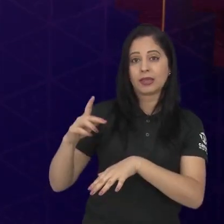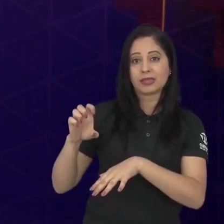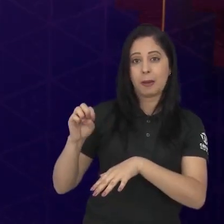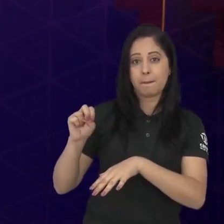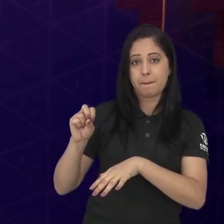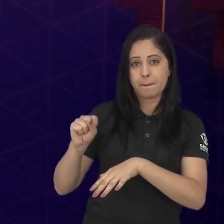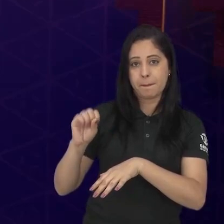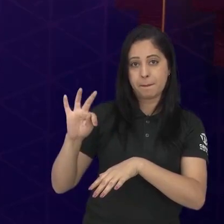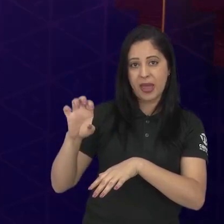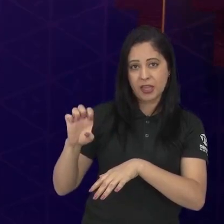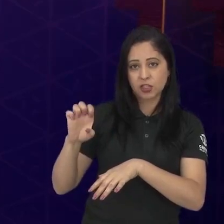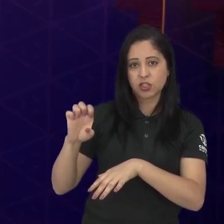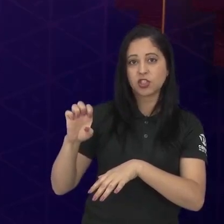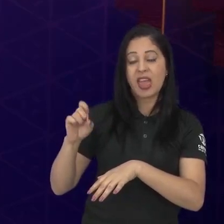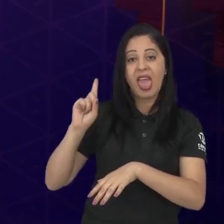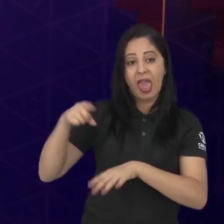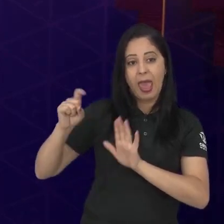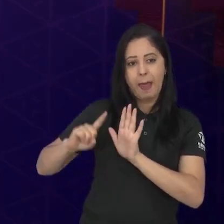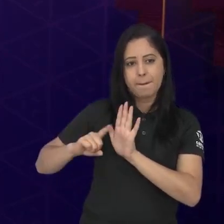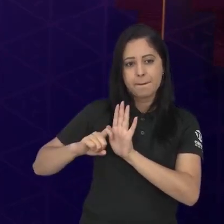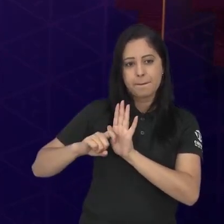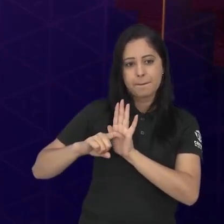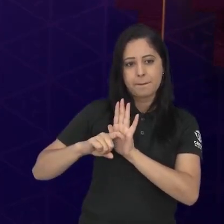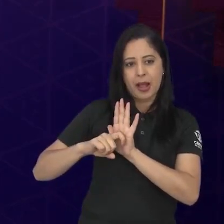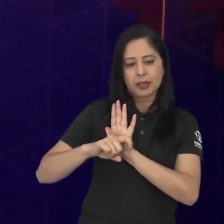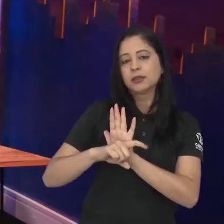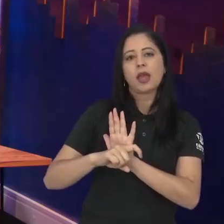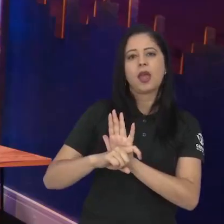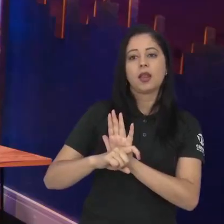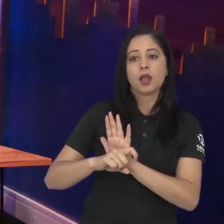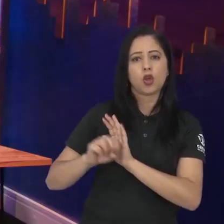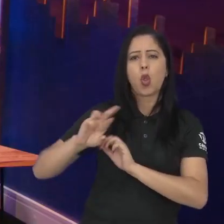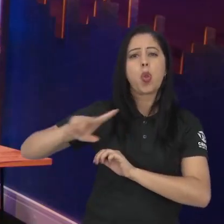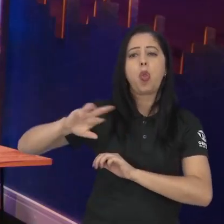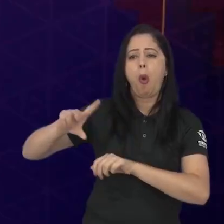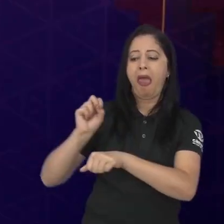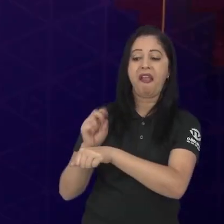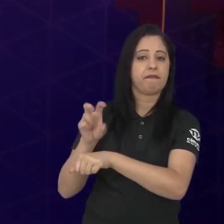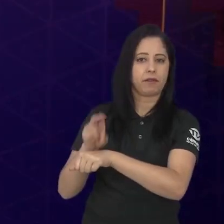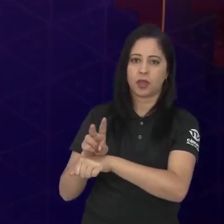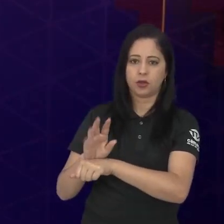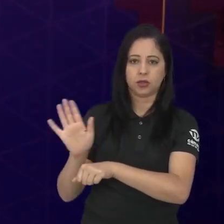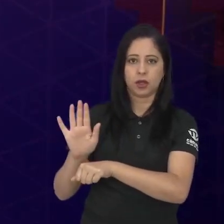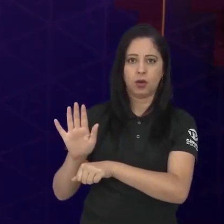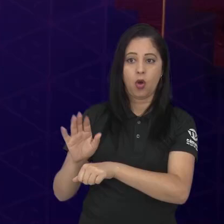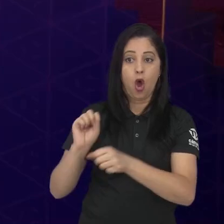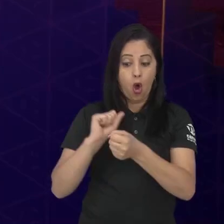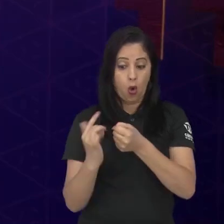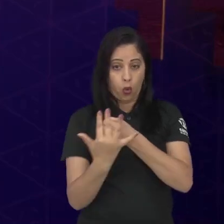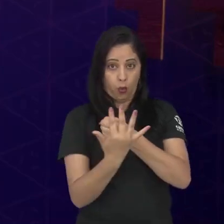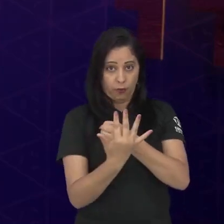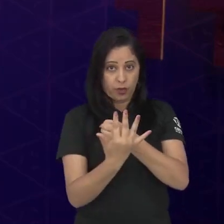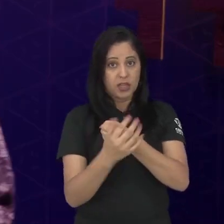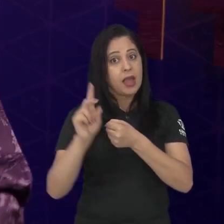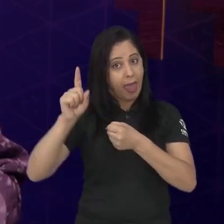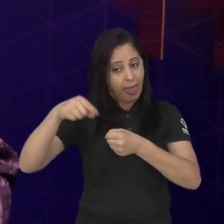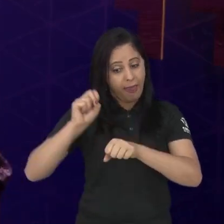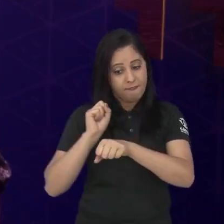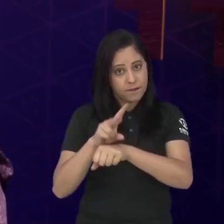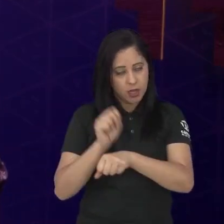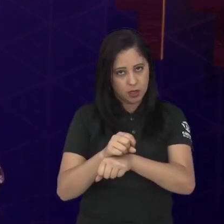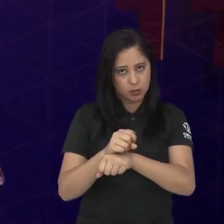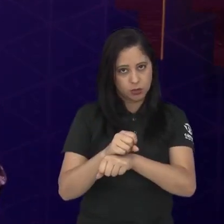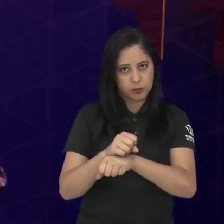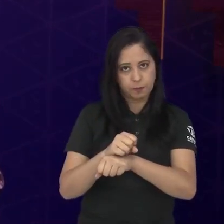ela foi uma bactéria, ela não foi um vírus. Exatamente. Que nem a Covid, né? E